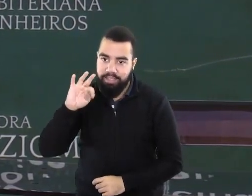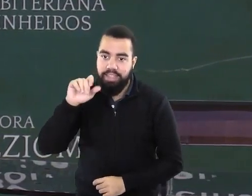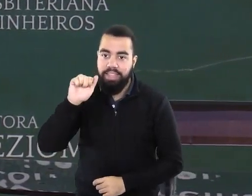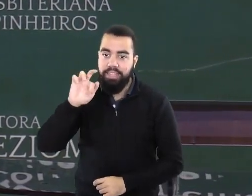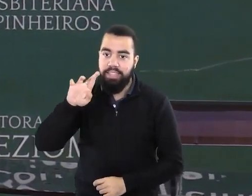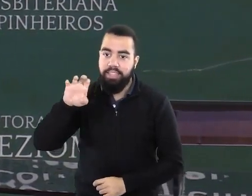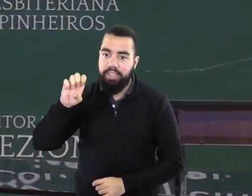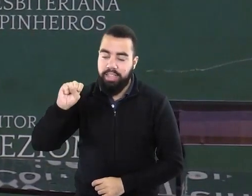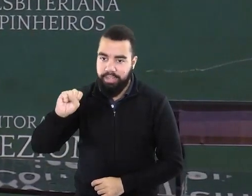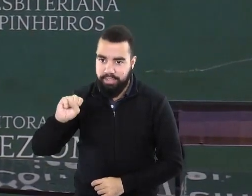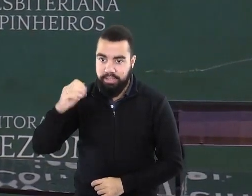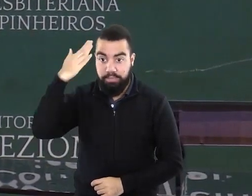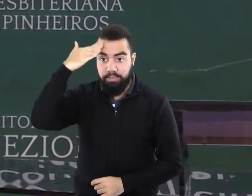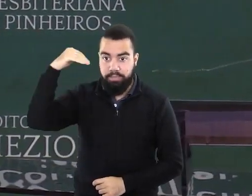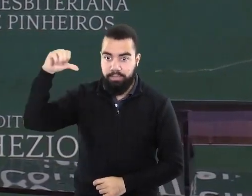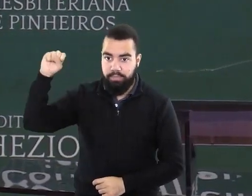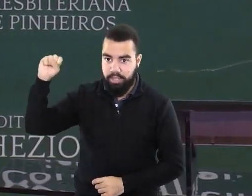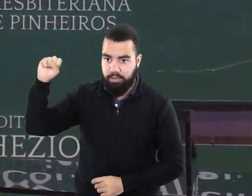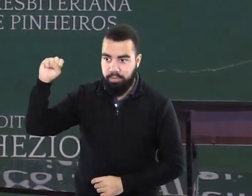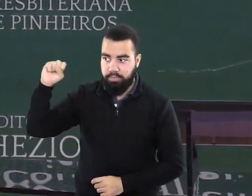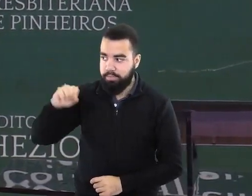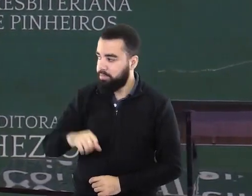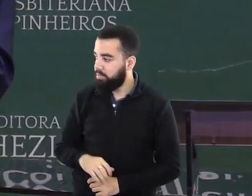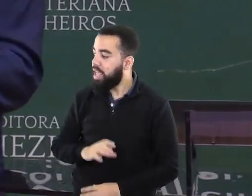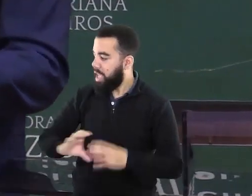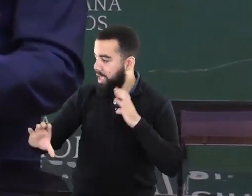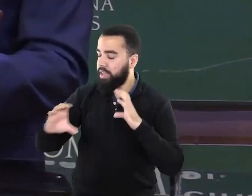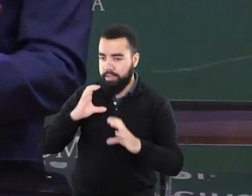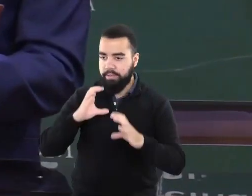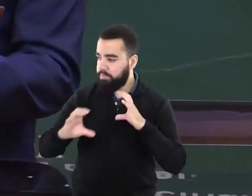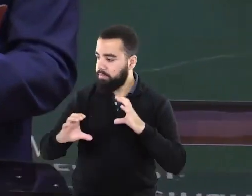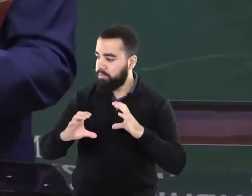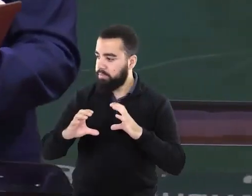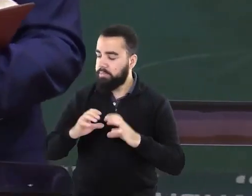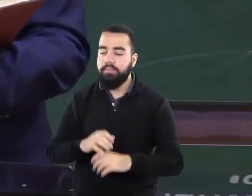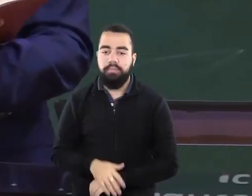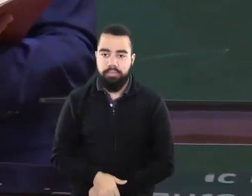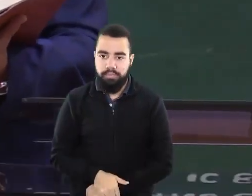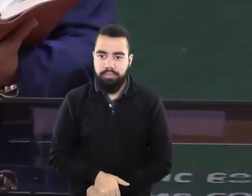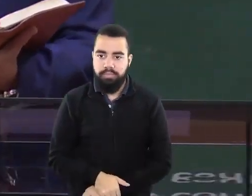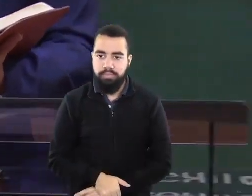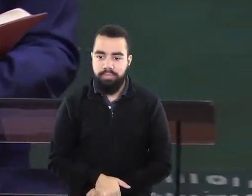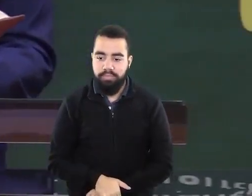8, versos 6 e 7, por favor.